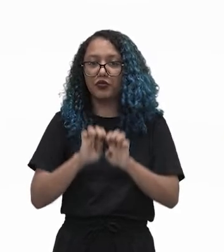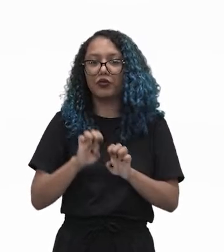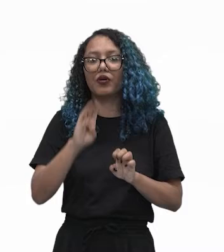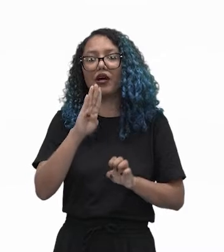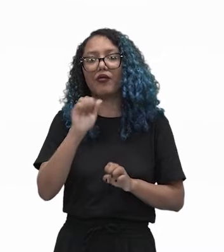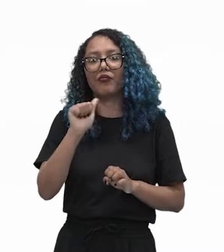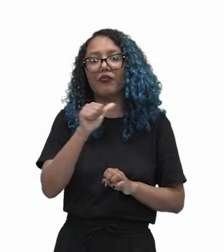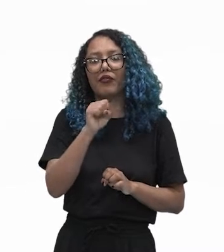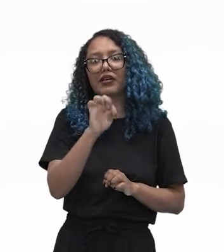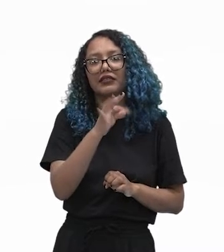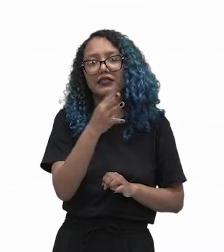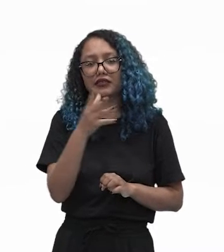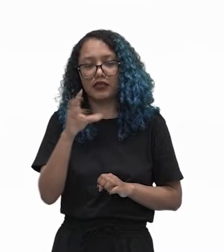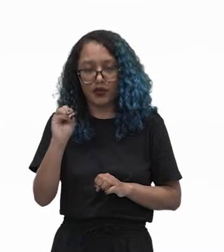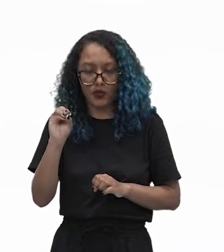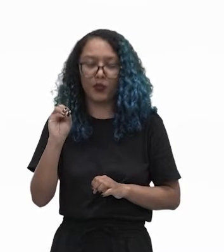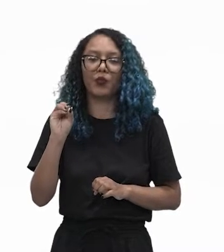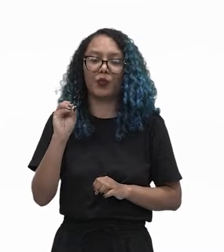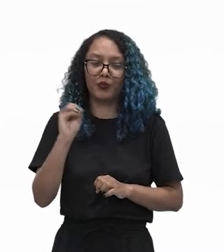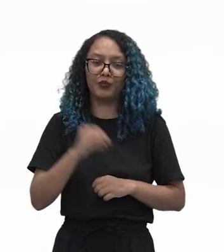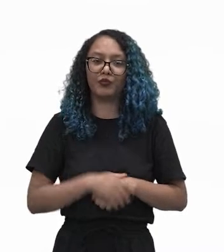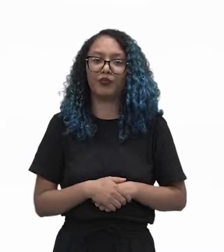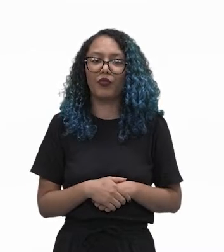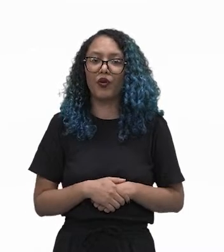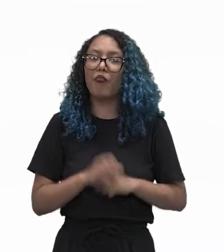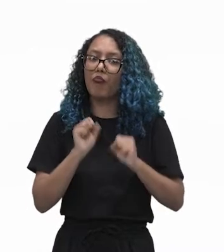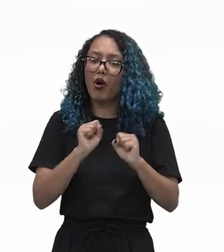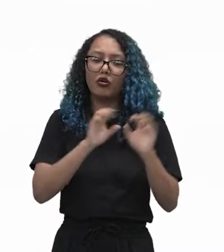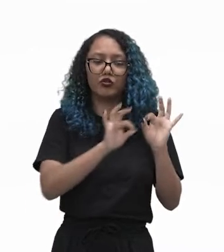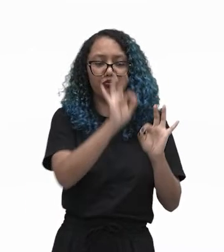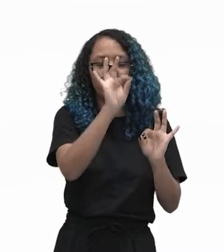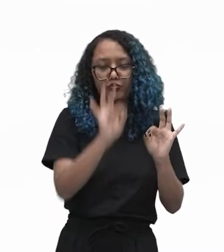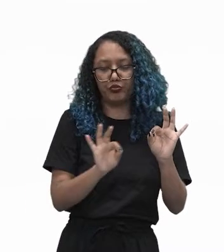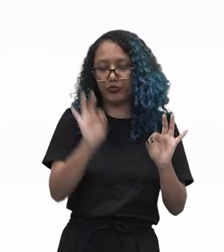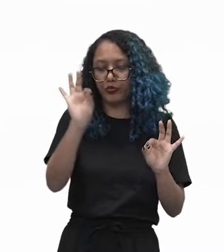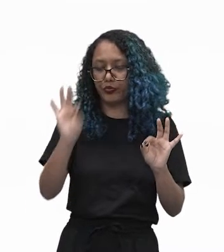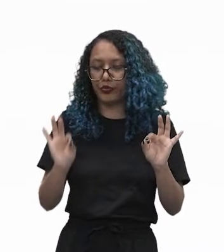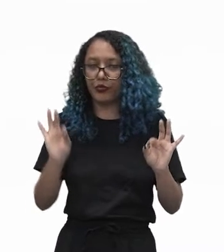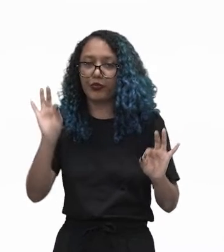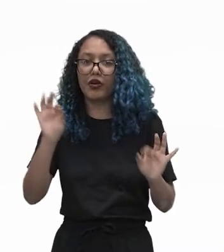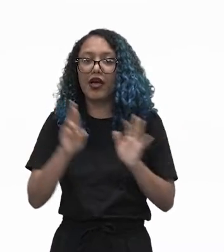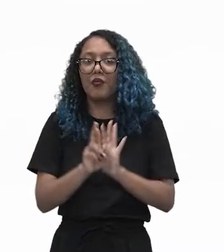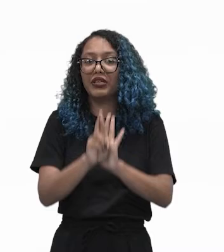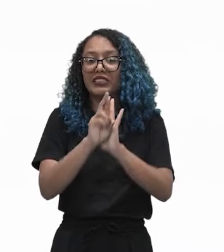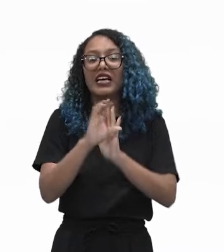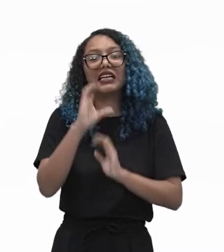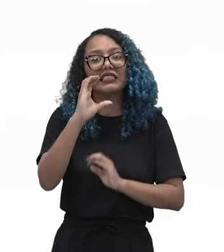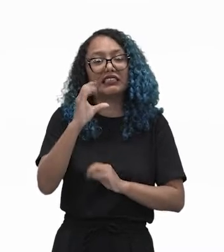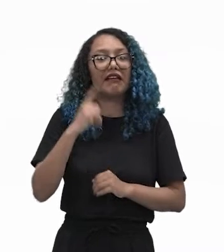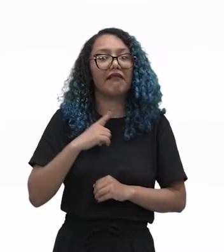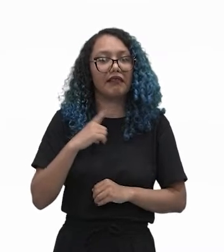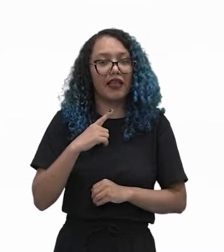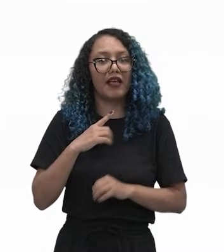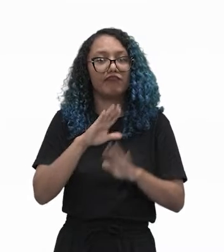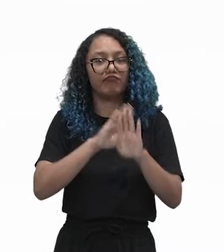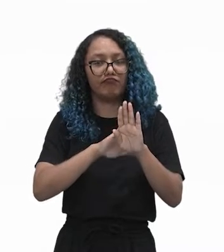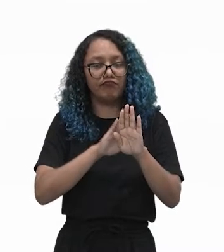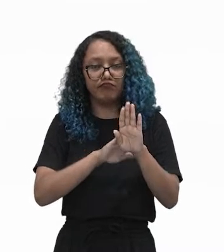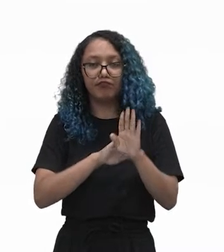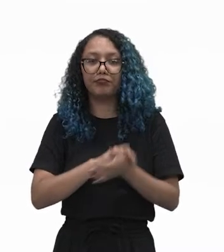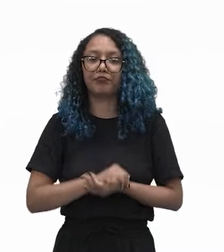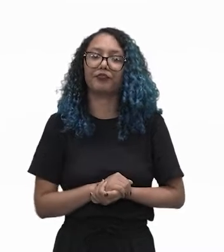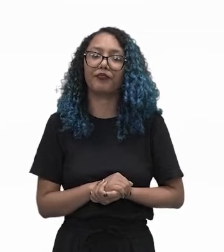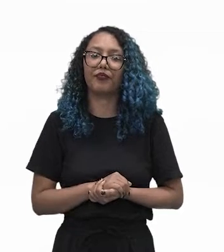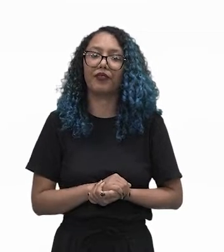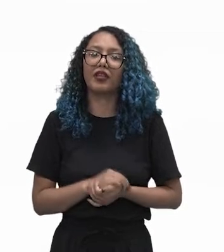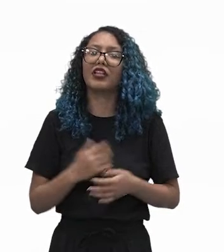zigue-zague, linhas em zigue-zague, para representar que existem aí os carbonos. E aí que a gente já conhece a fórmula